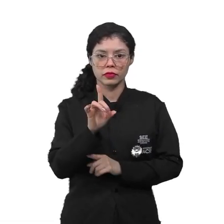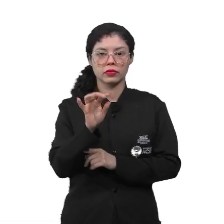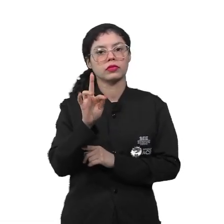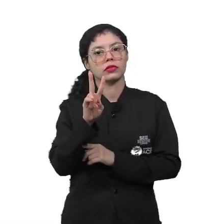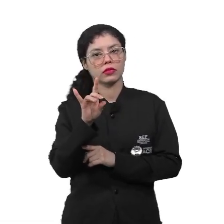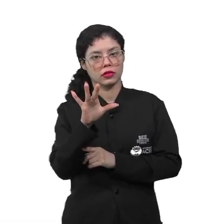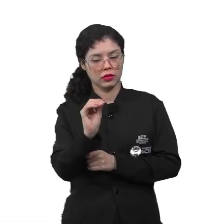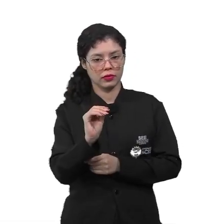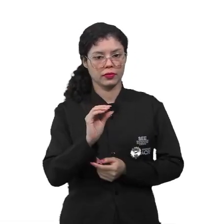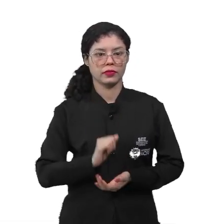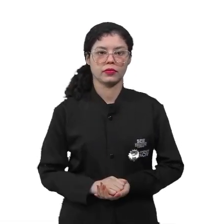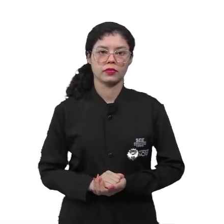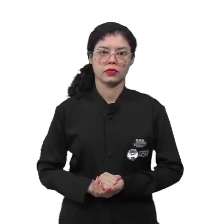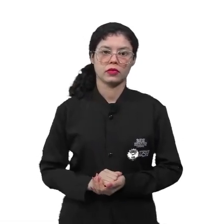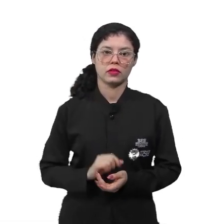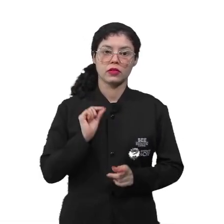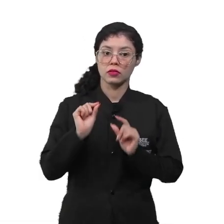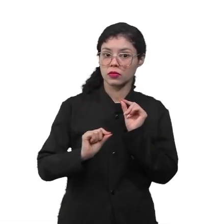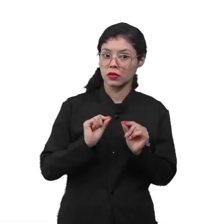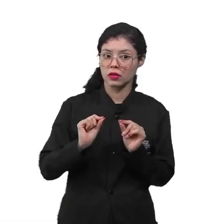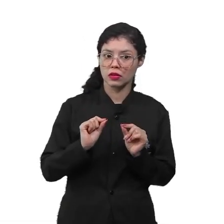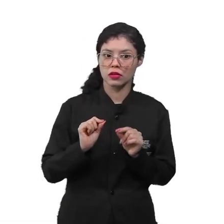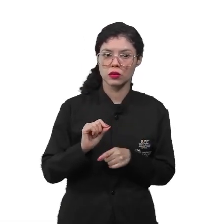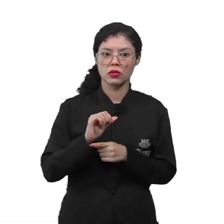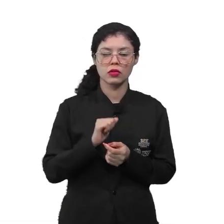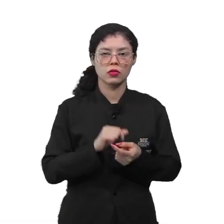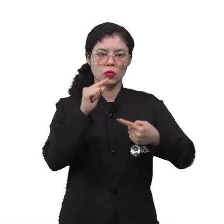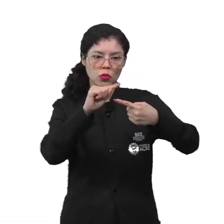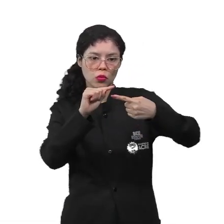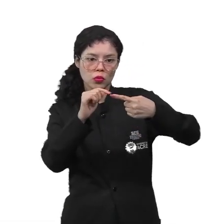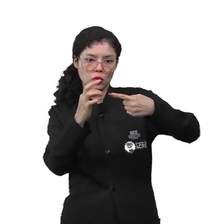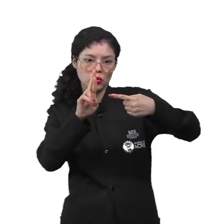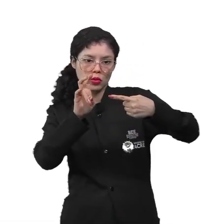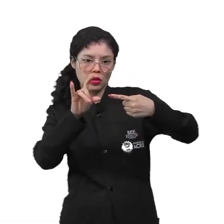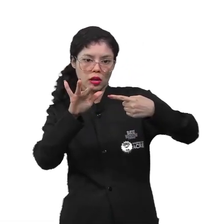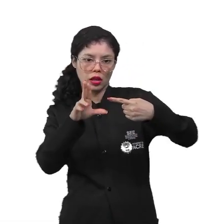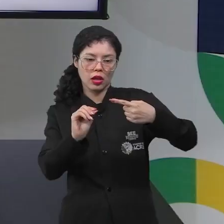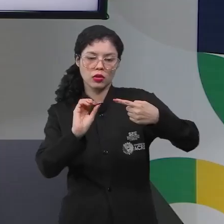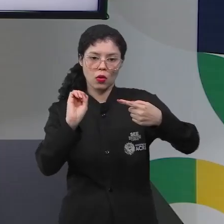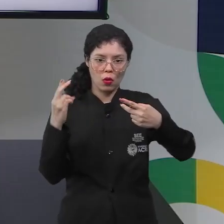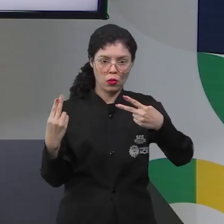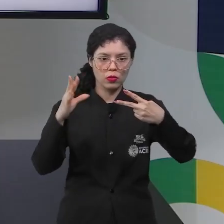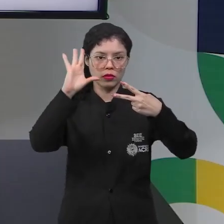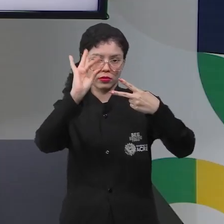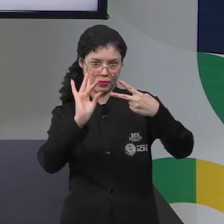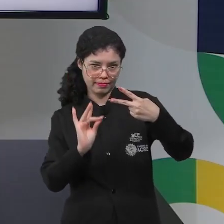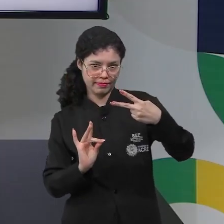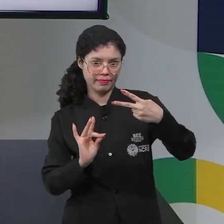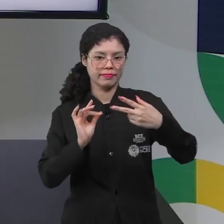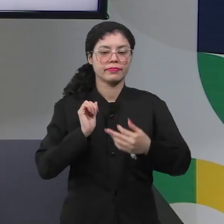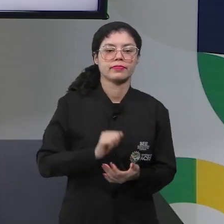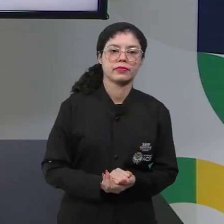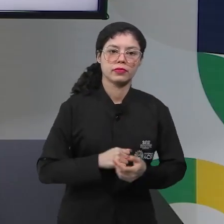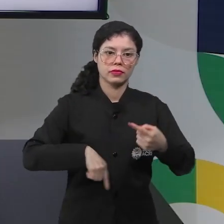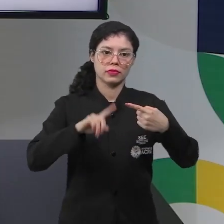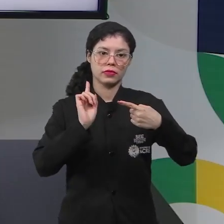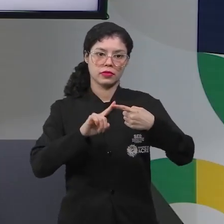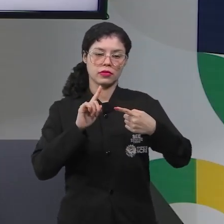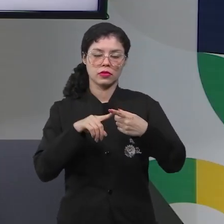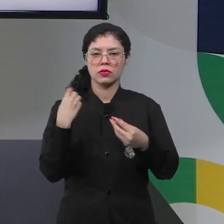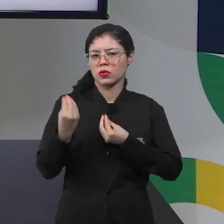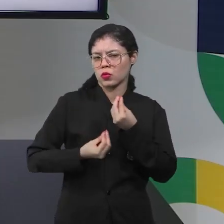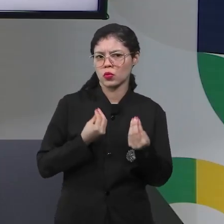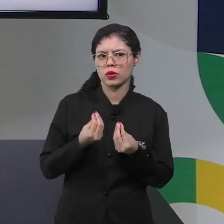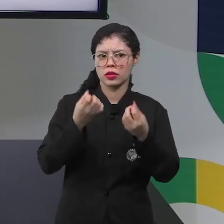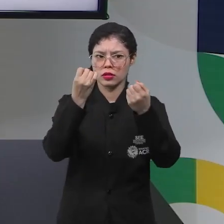desfecho. O formato, se vai ser storyline ou um roteiro detalhado. O storyline, ele é uma forma